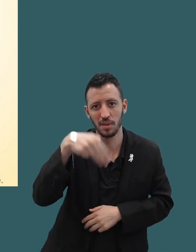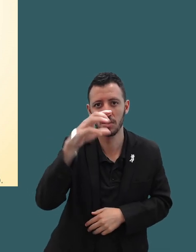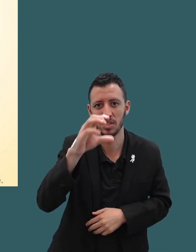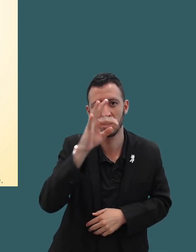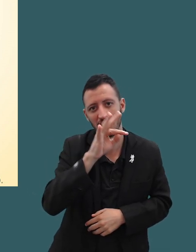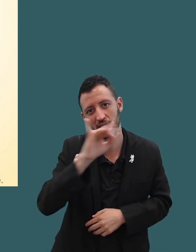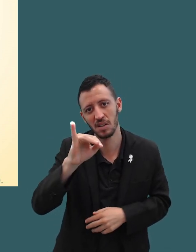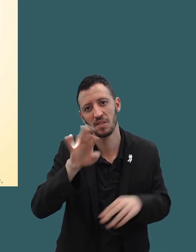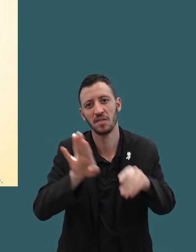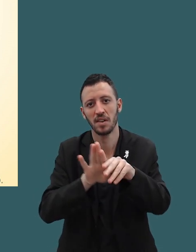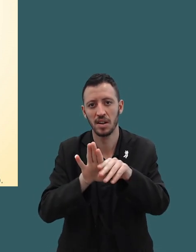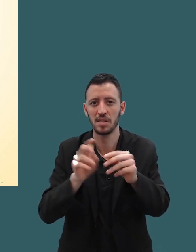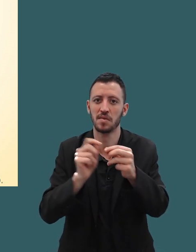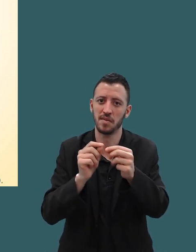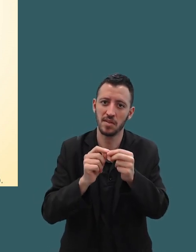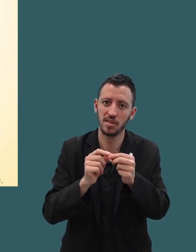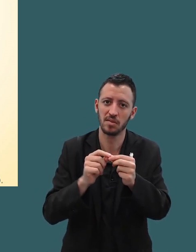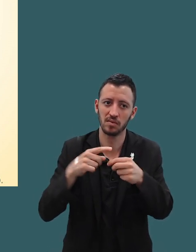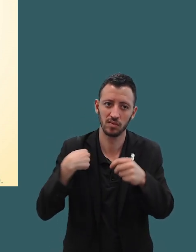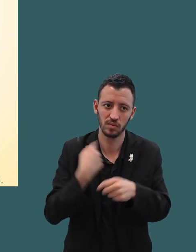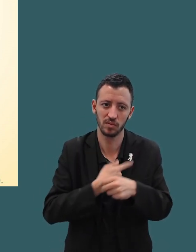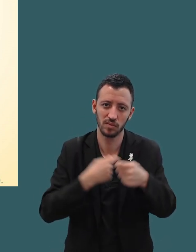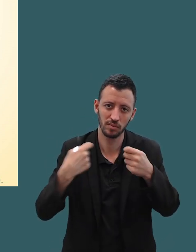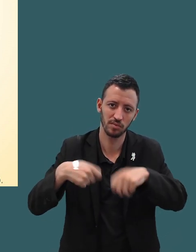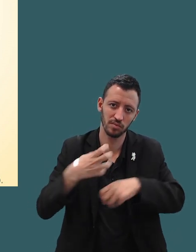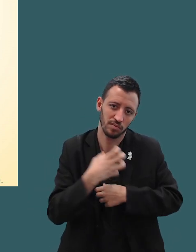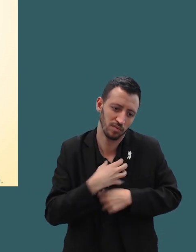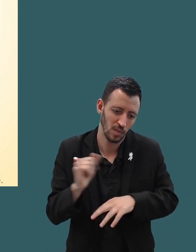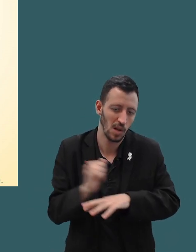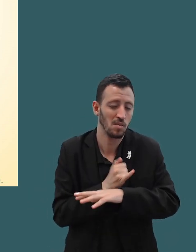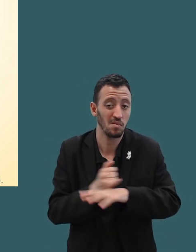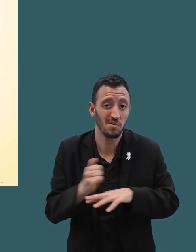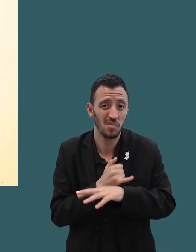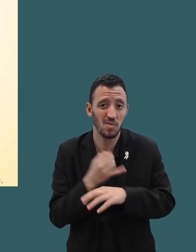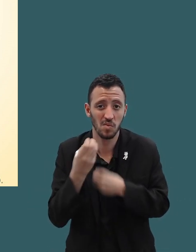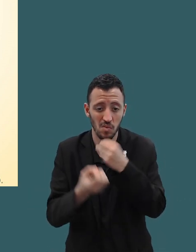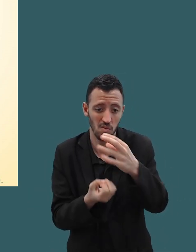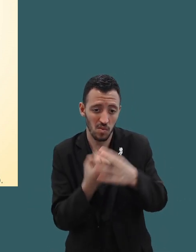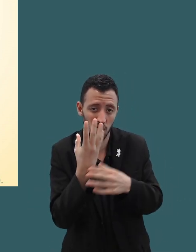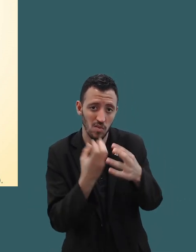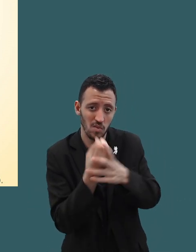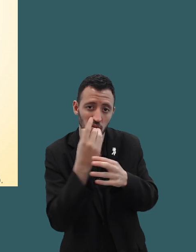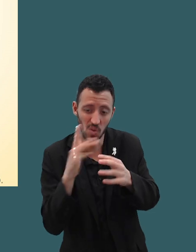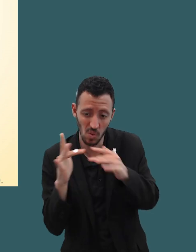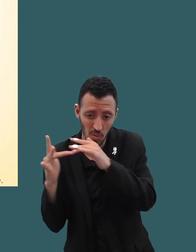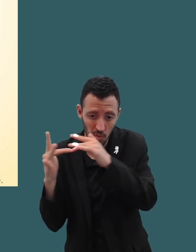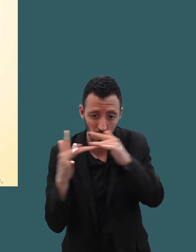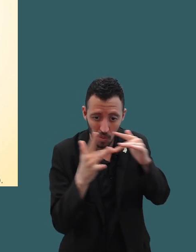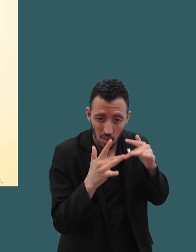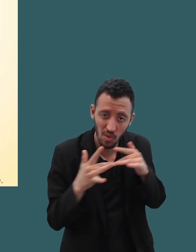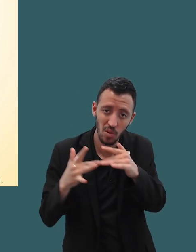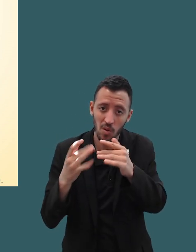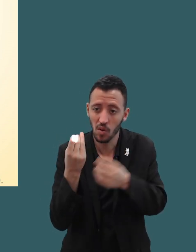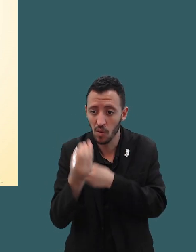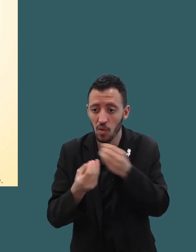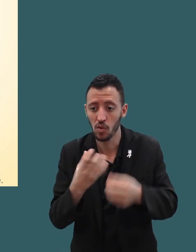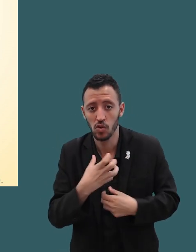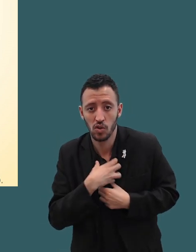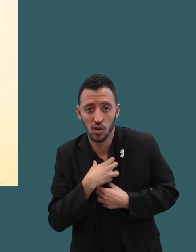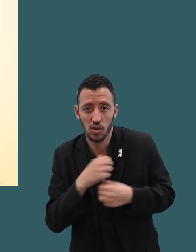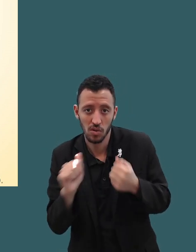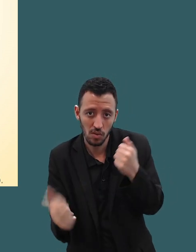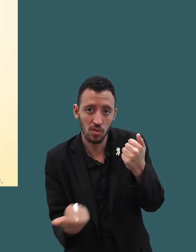fazem. Nós precisamos pensar de forma estratégica em construir laços e formas de apoio,